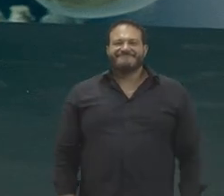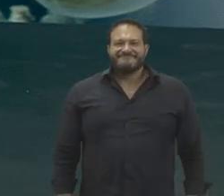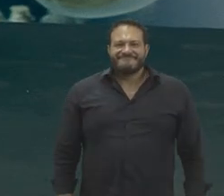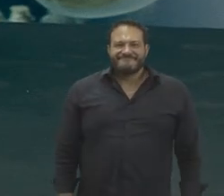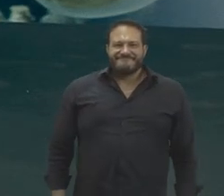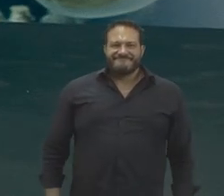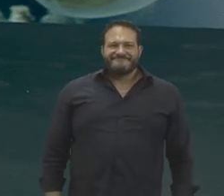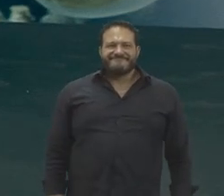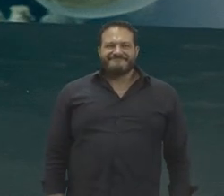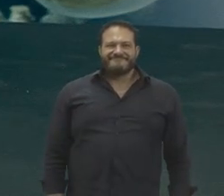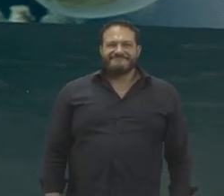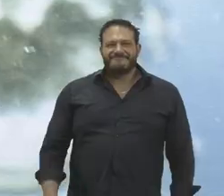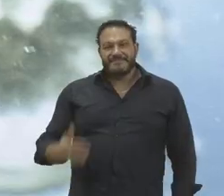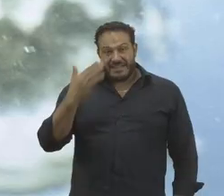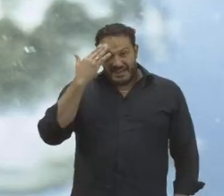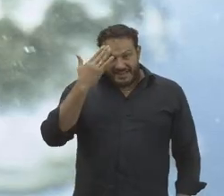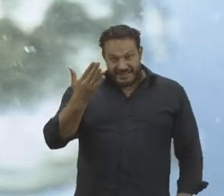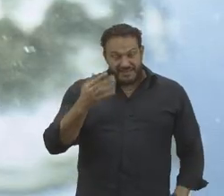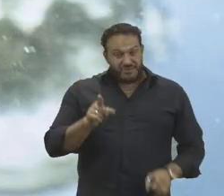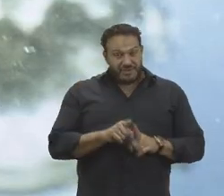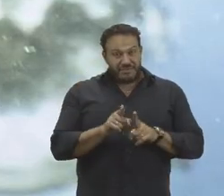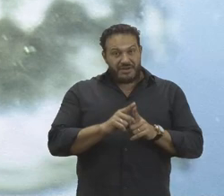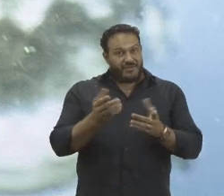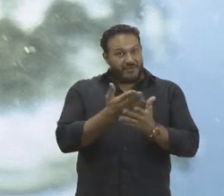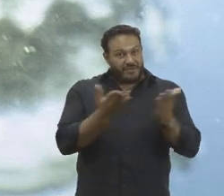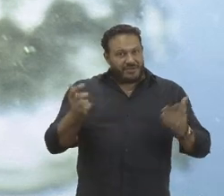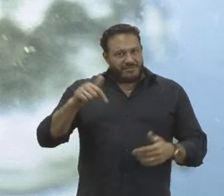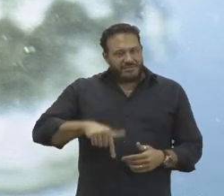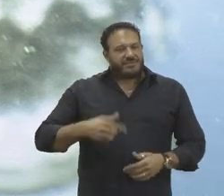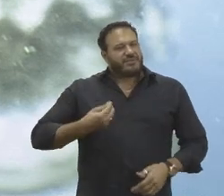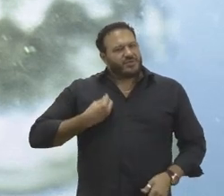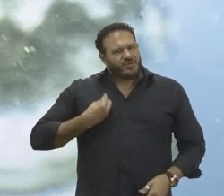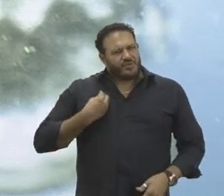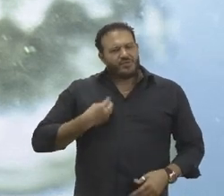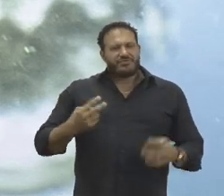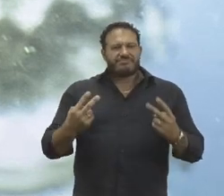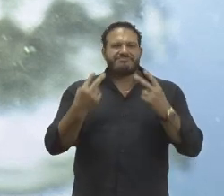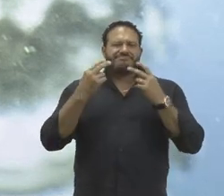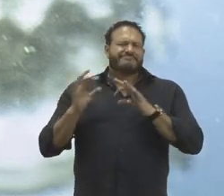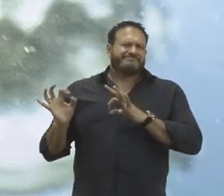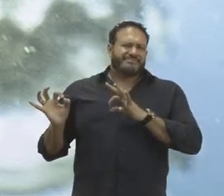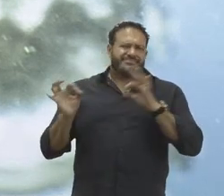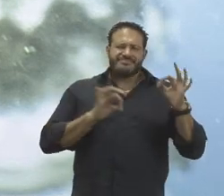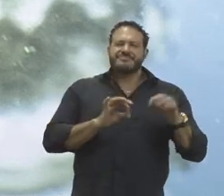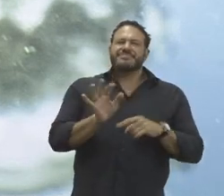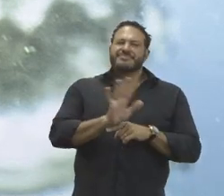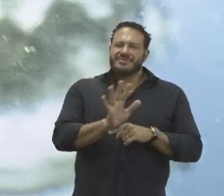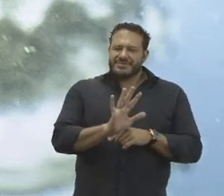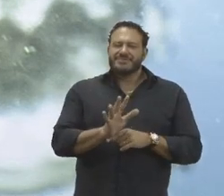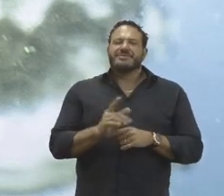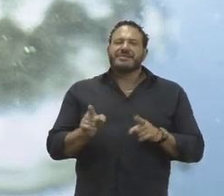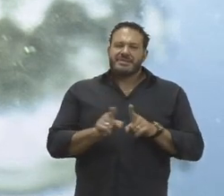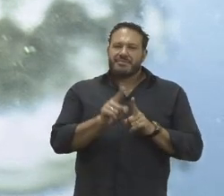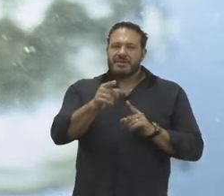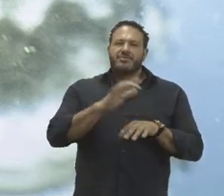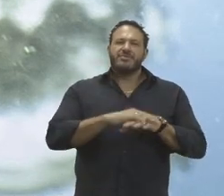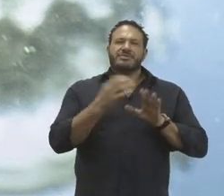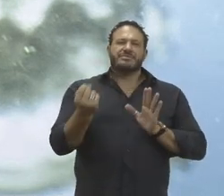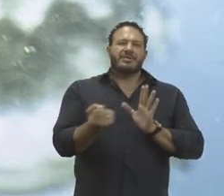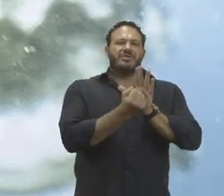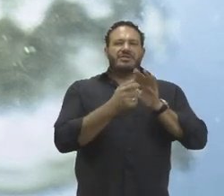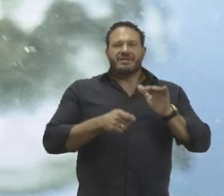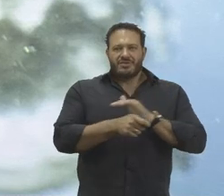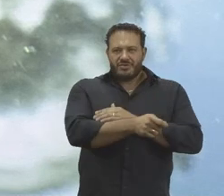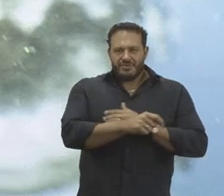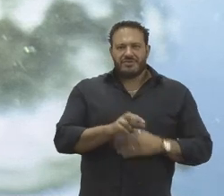obrigado agradeço também vocês que estão aqui conosco toos acompanhando o vídeo e aos nossos patrocinadores que